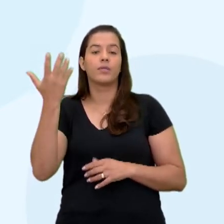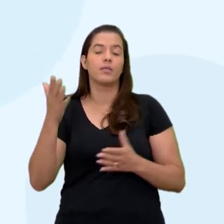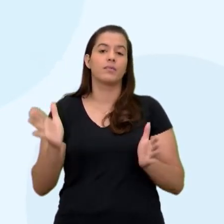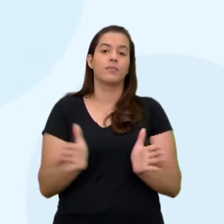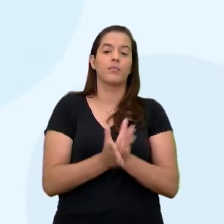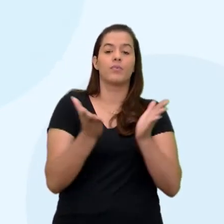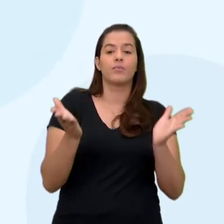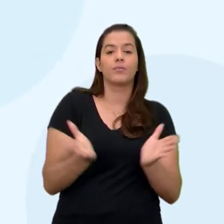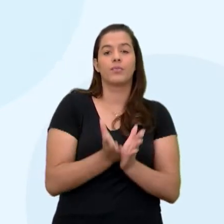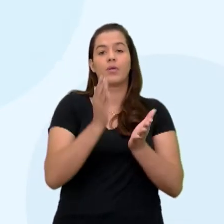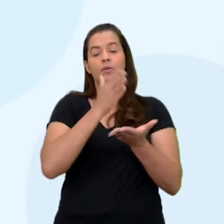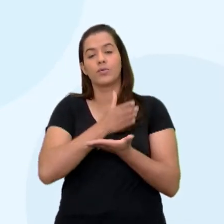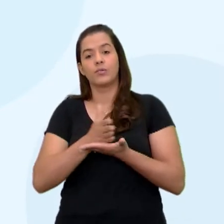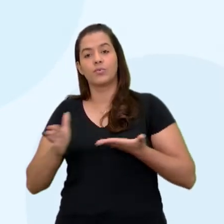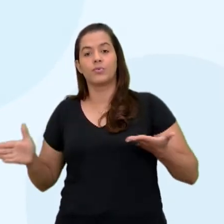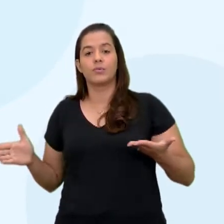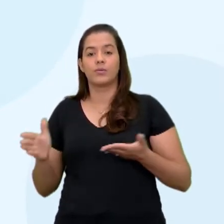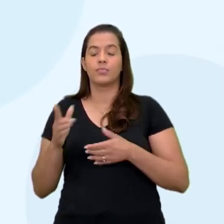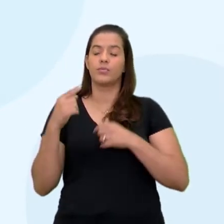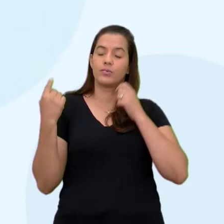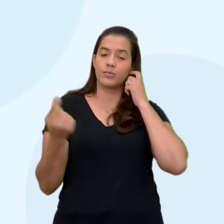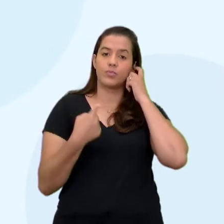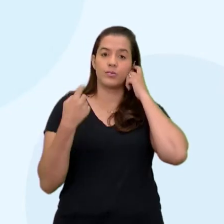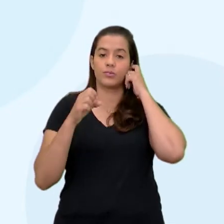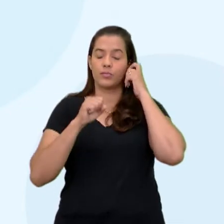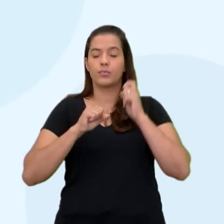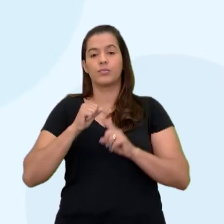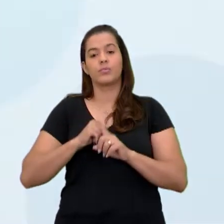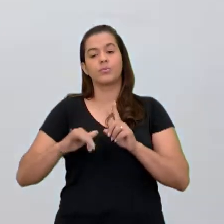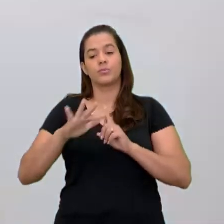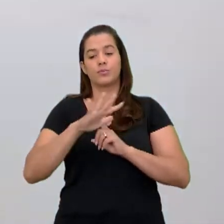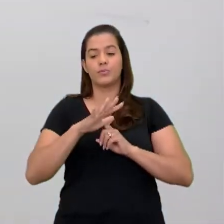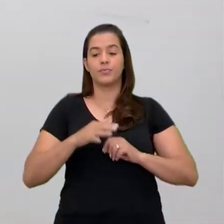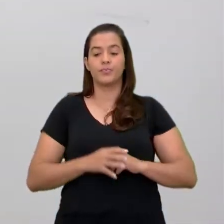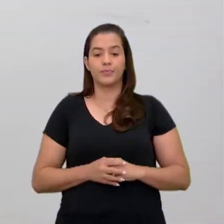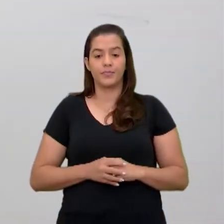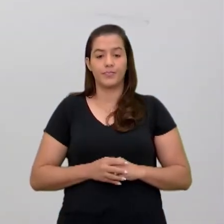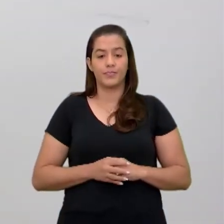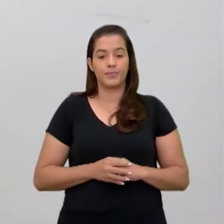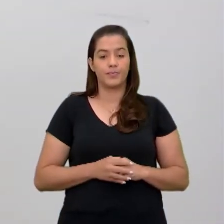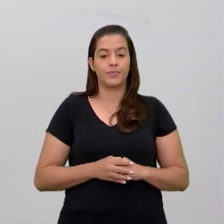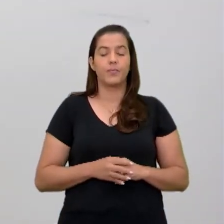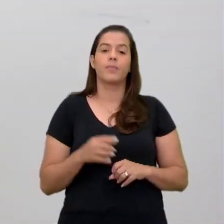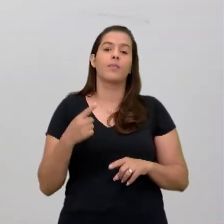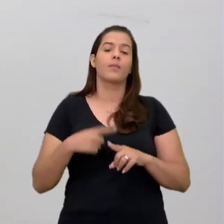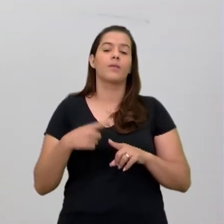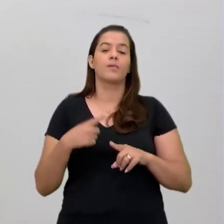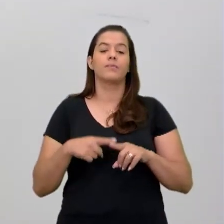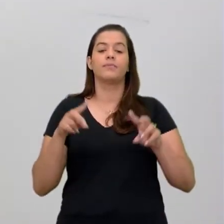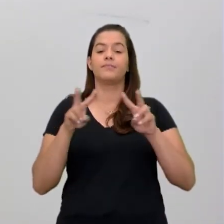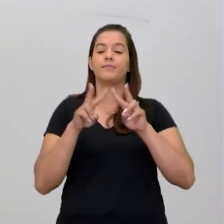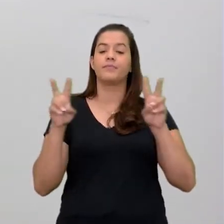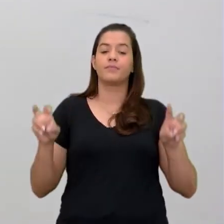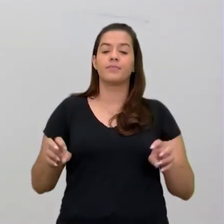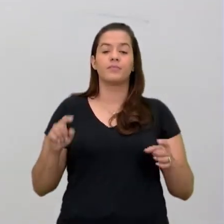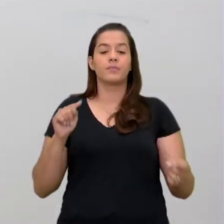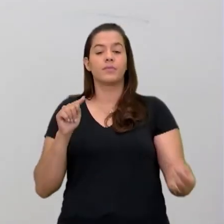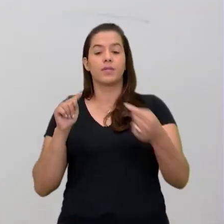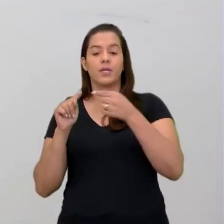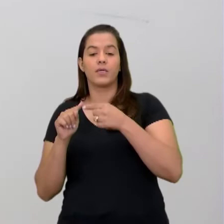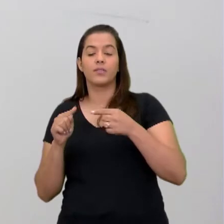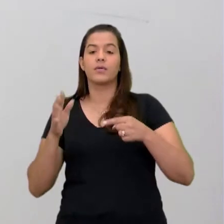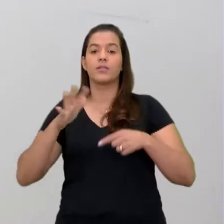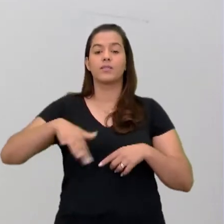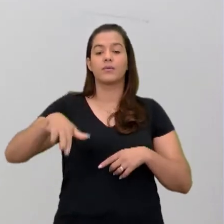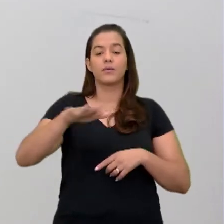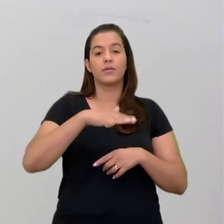e exclusão social. Prof, por que você escolheu esse tema? Porque esse tema que a gente leu tem tudo a ver sobre a questão dos refugiados,